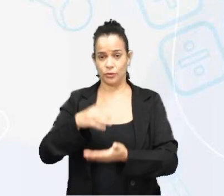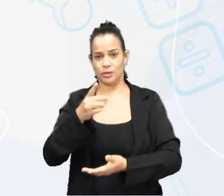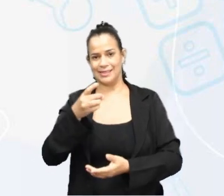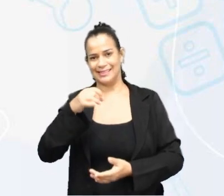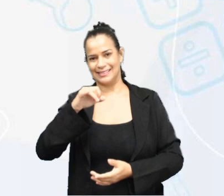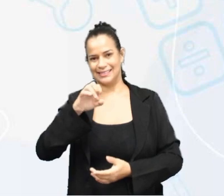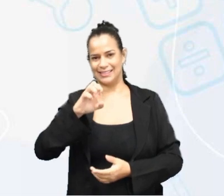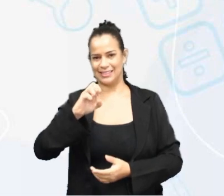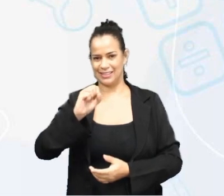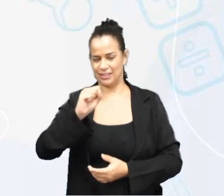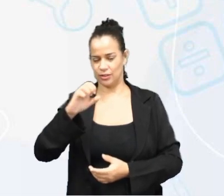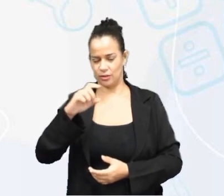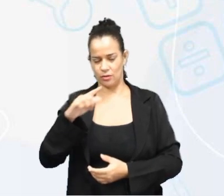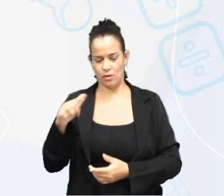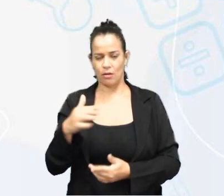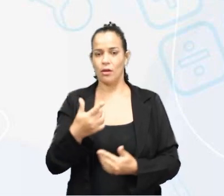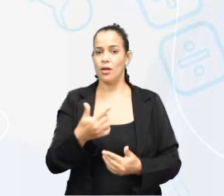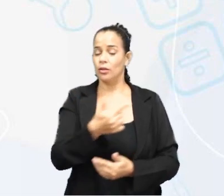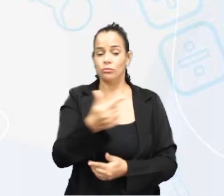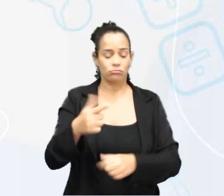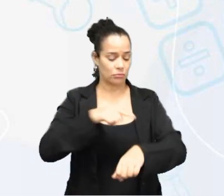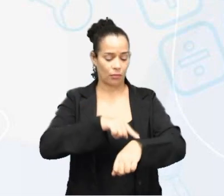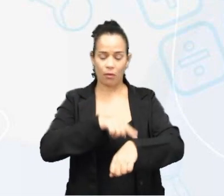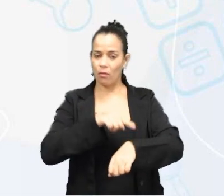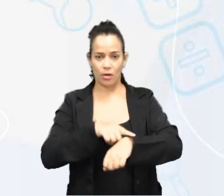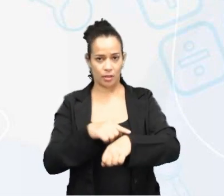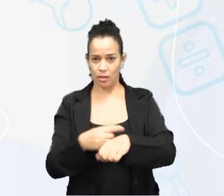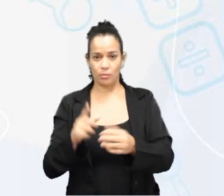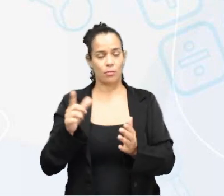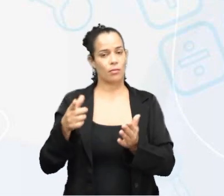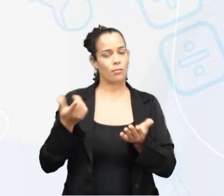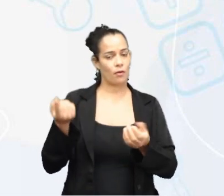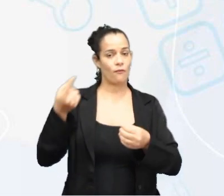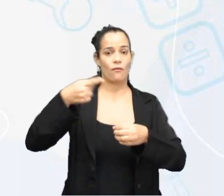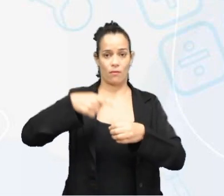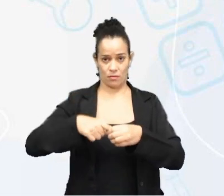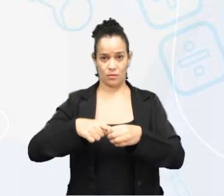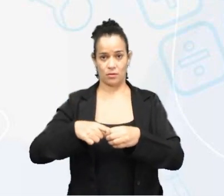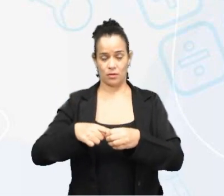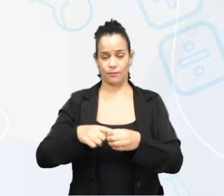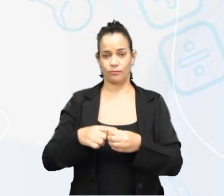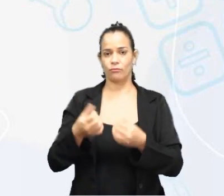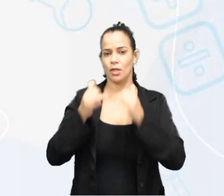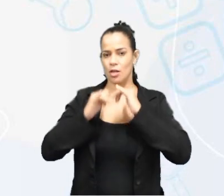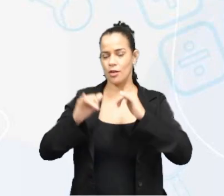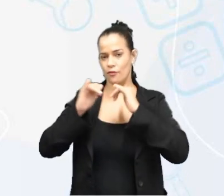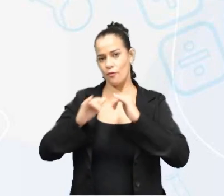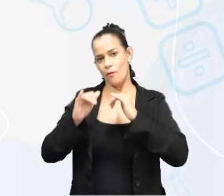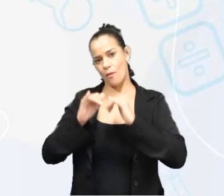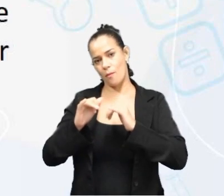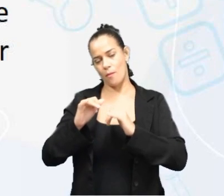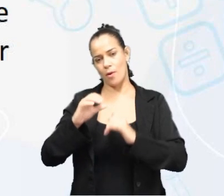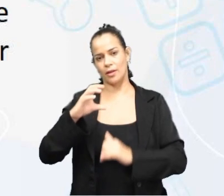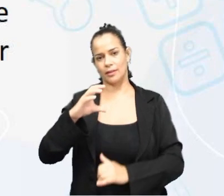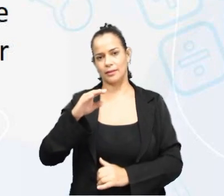previsão para a volta da operação dos trens na linha sul do metrô do Recife, disse a CBTU para o